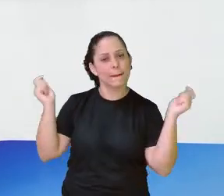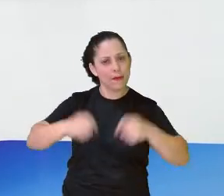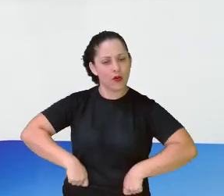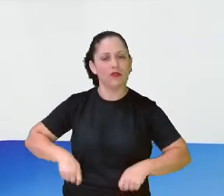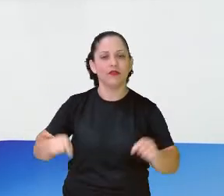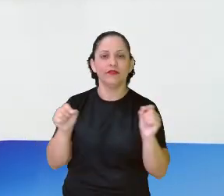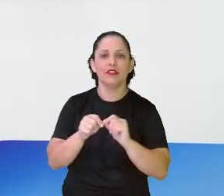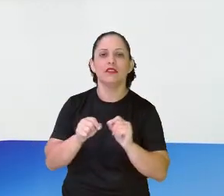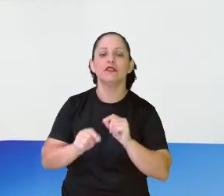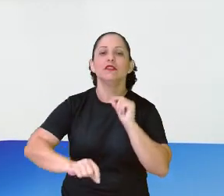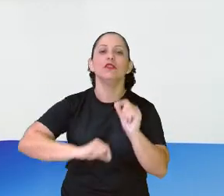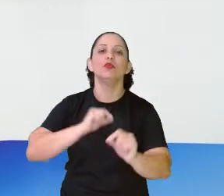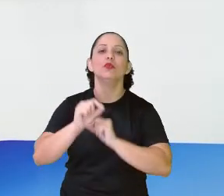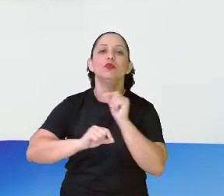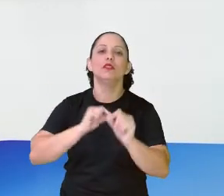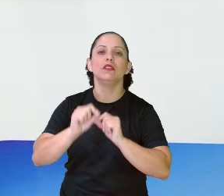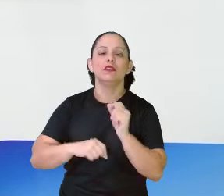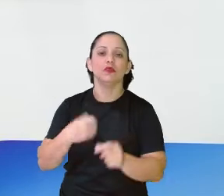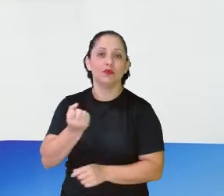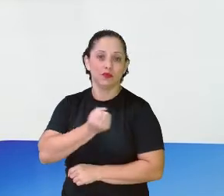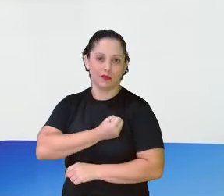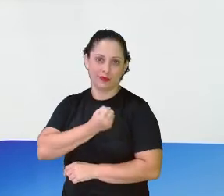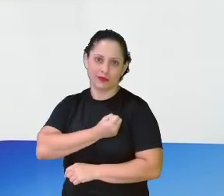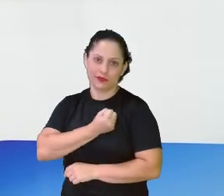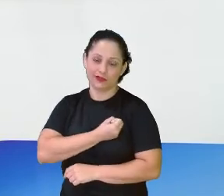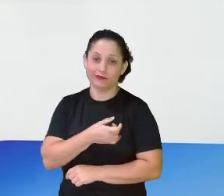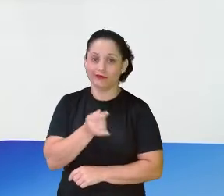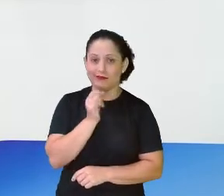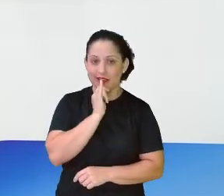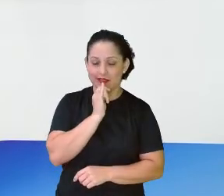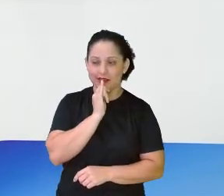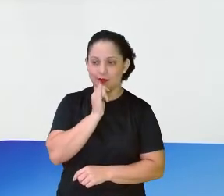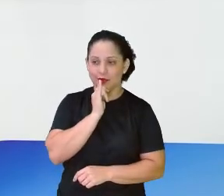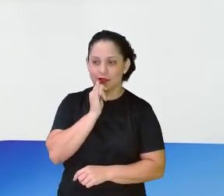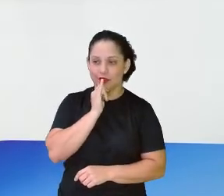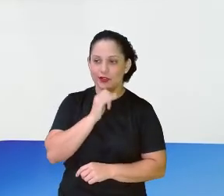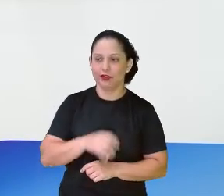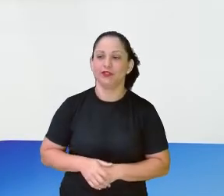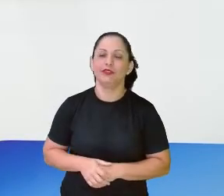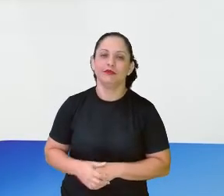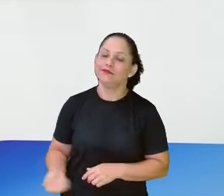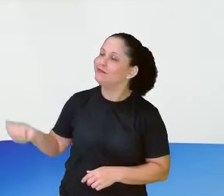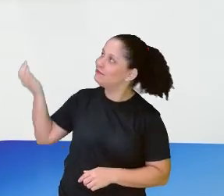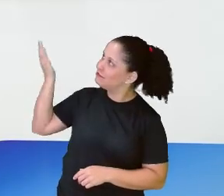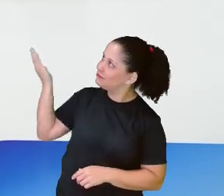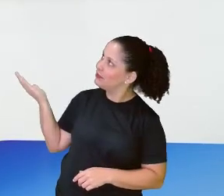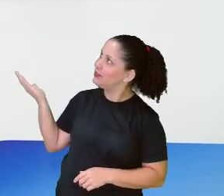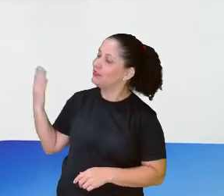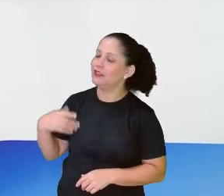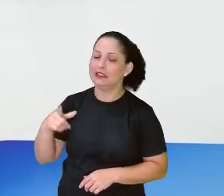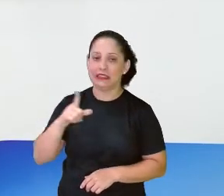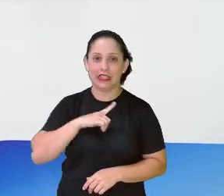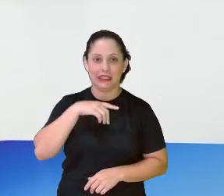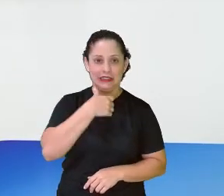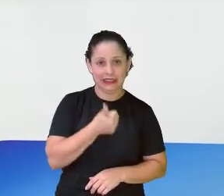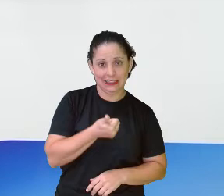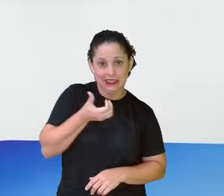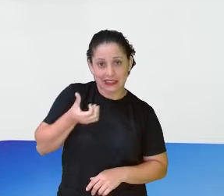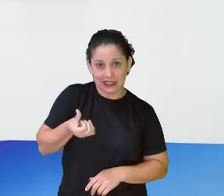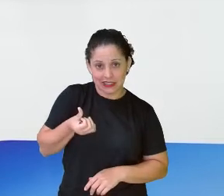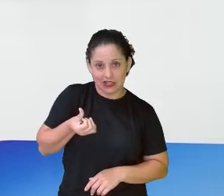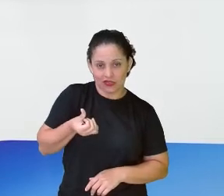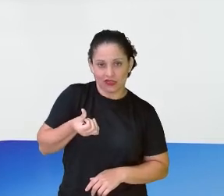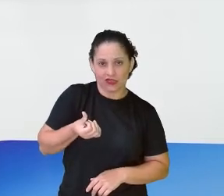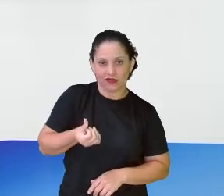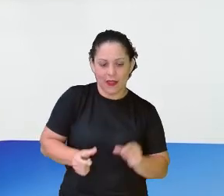fazer isso a partir de números. Por exemplo, aqui eu tenho 16